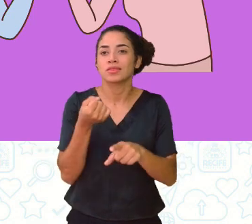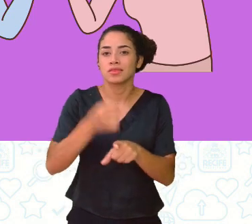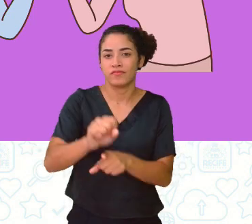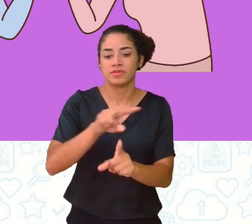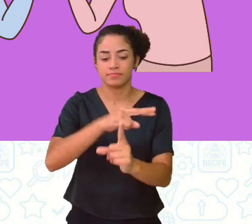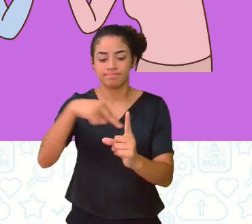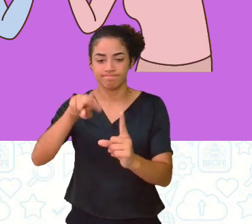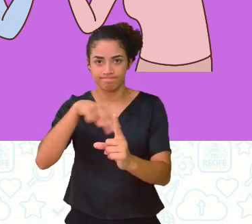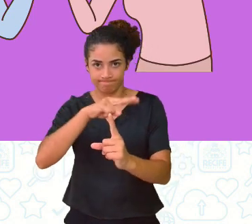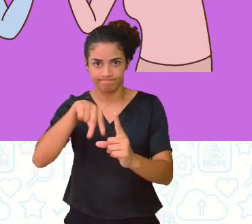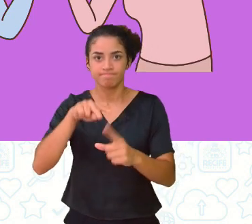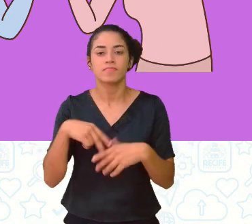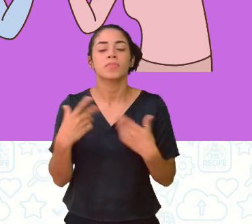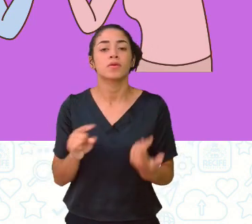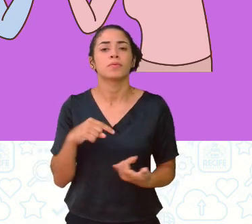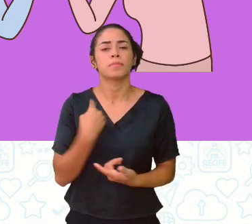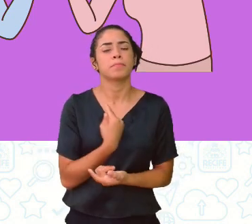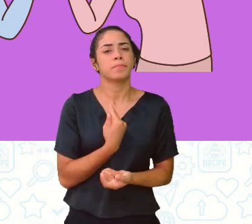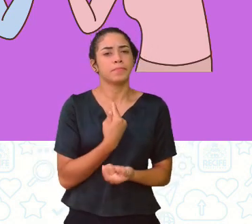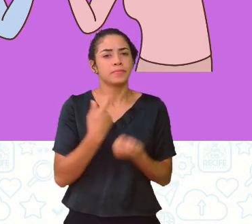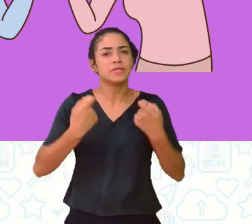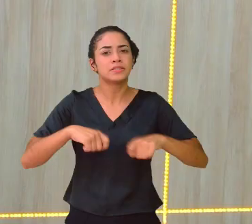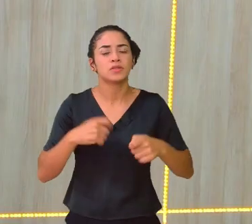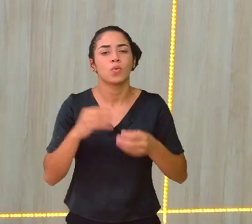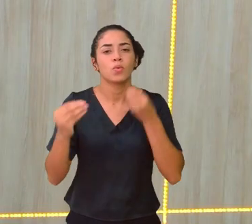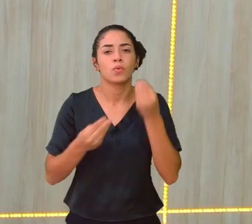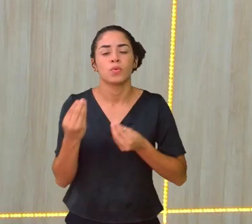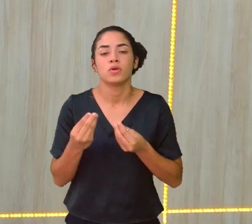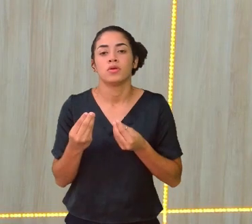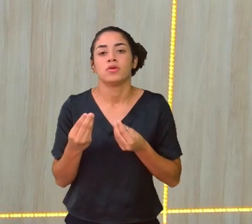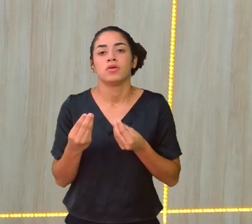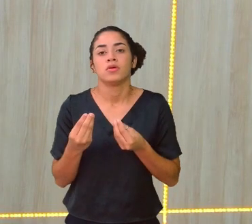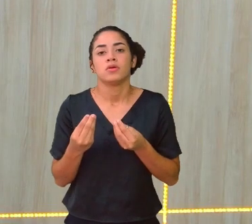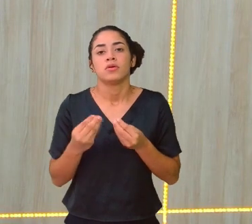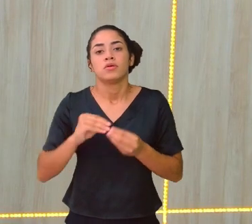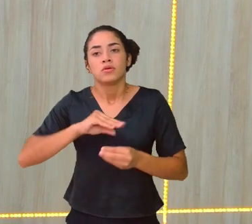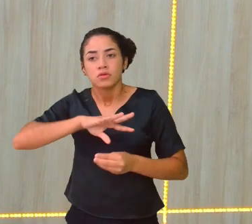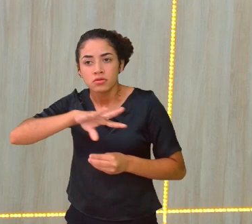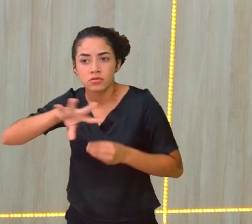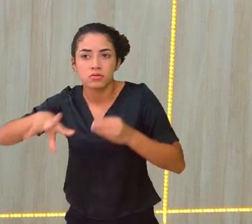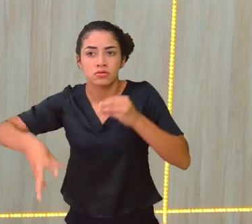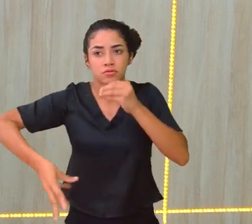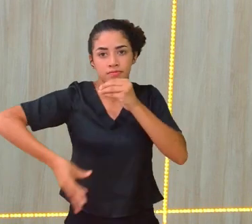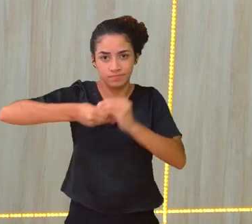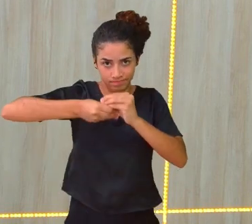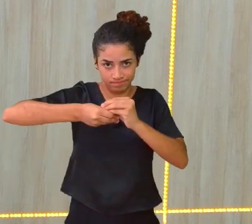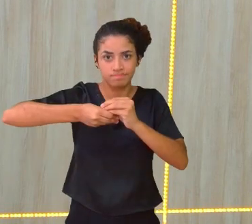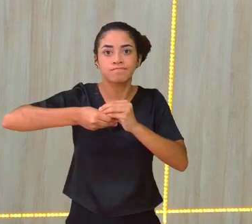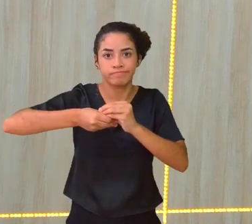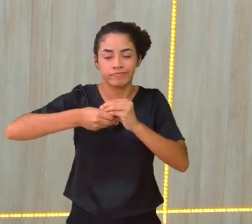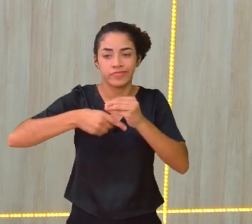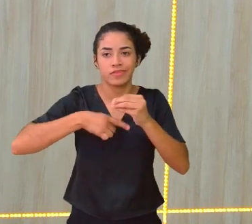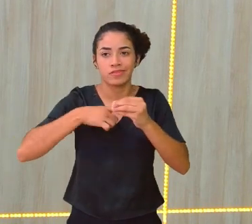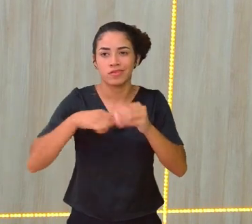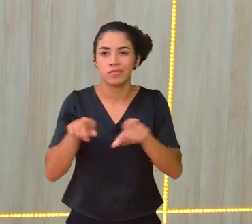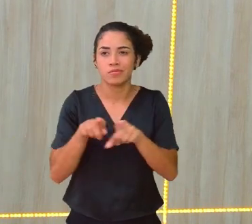ponto de vista. Para isso, a gente tem o quê? A sustentação, refutação, que é quando você tem, né, o